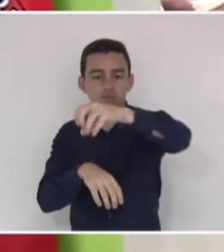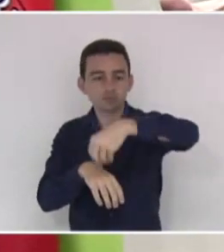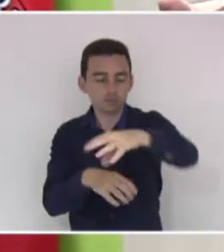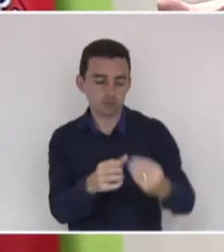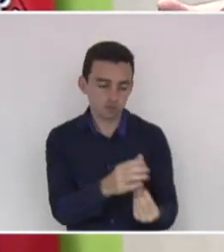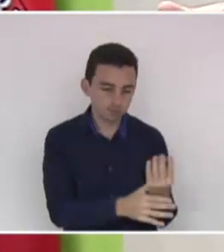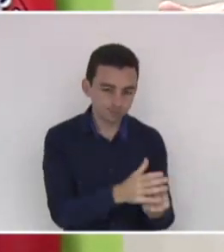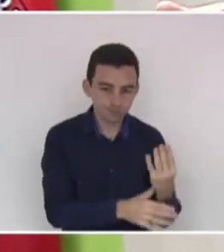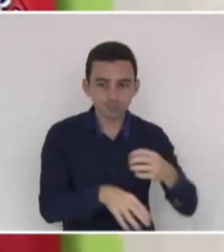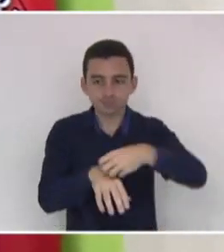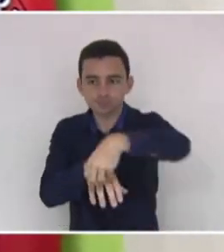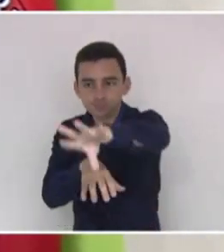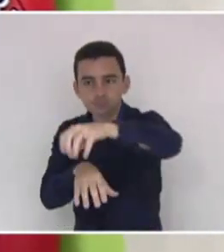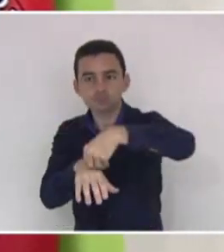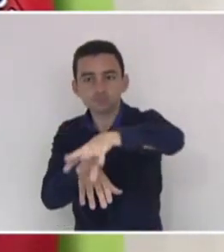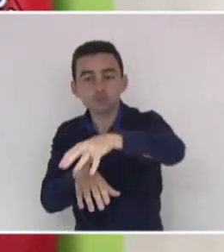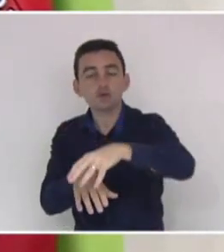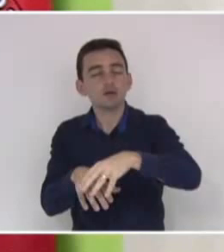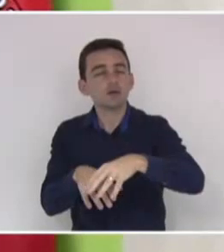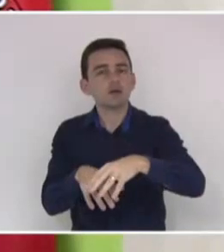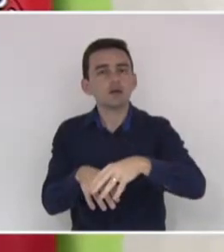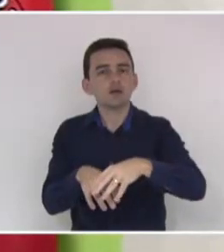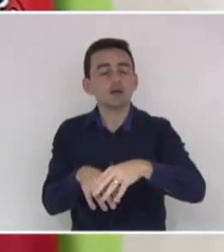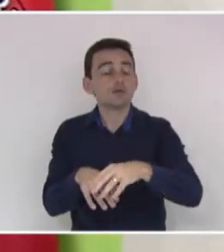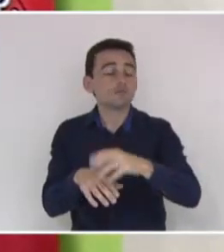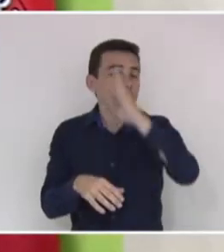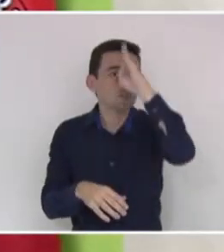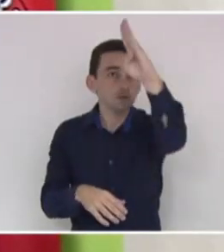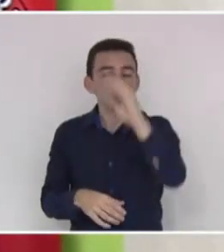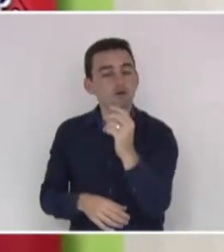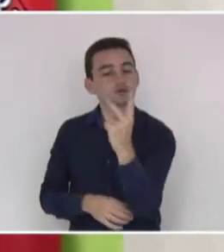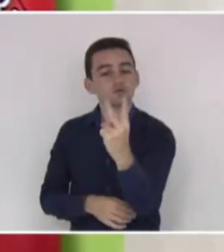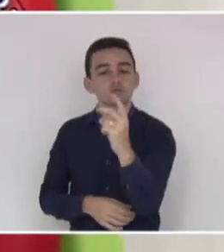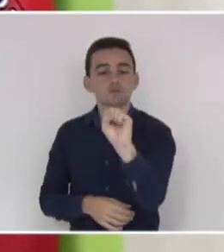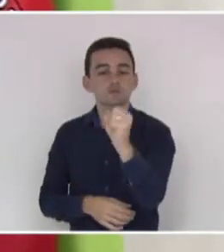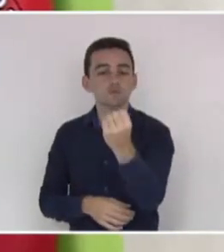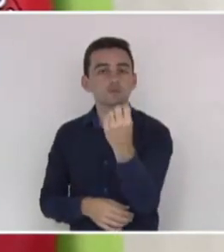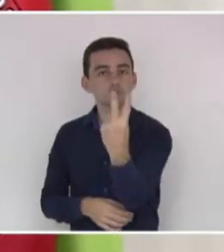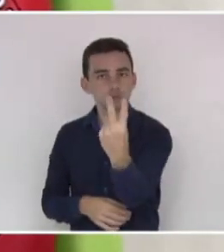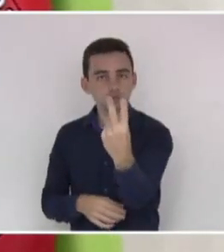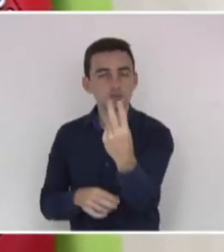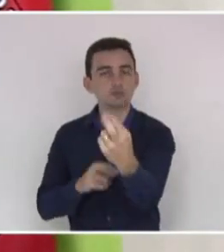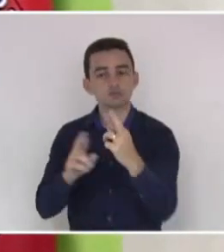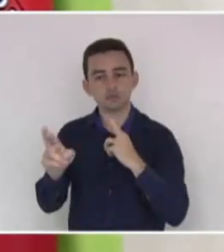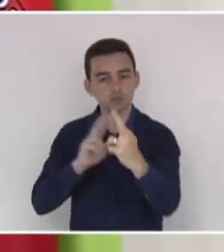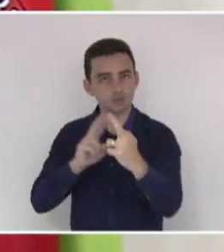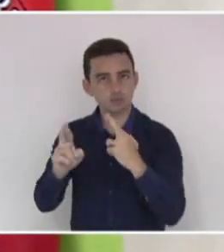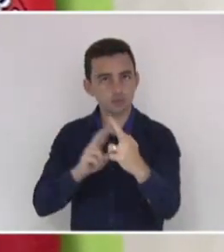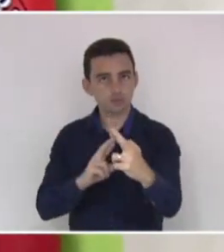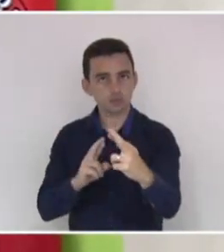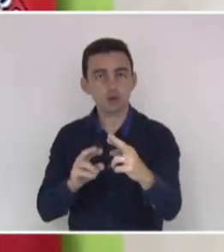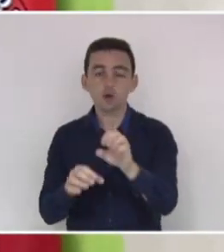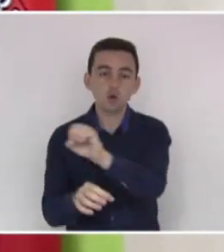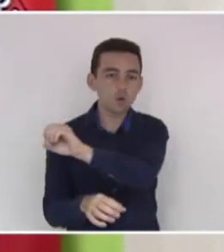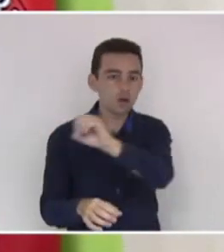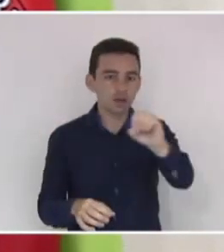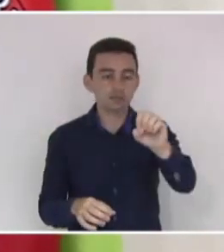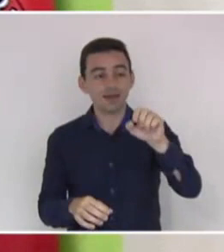pela BR-282, que é a rodovia que atravessa o estado de Santa Catarina, do oeste ao